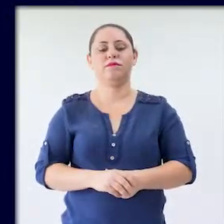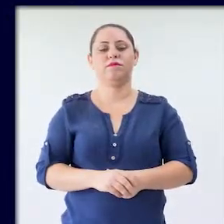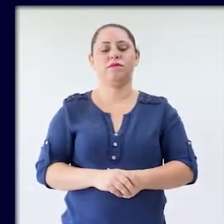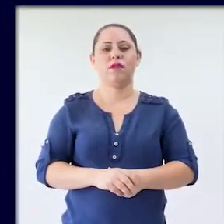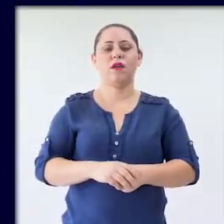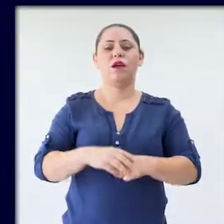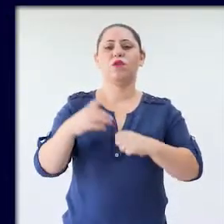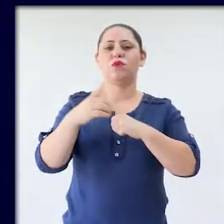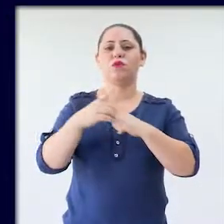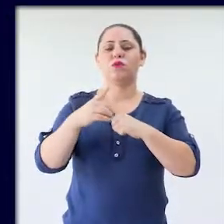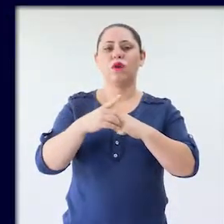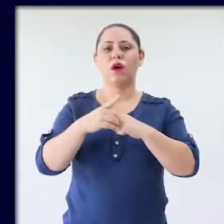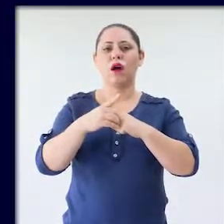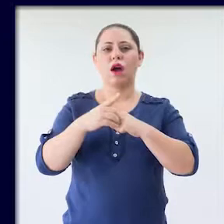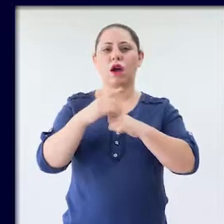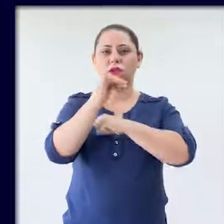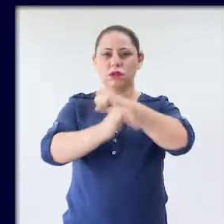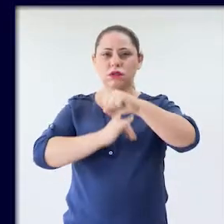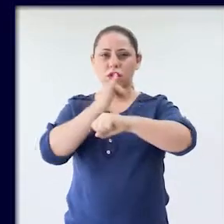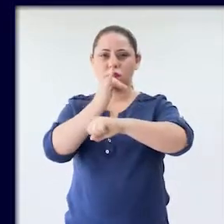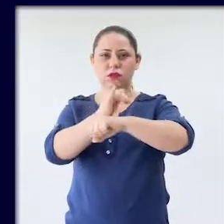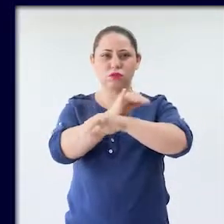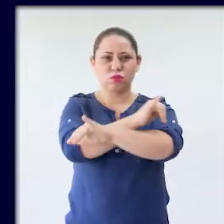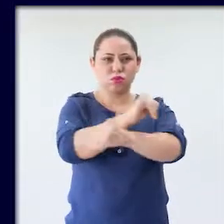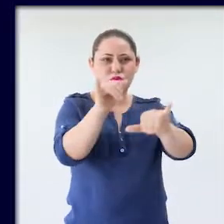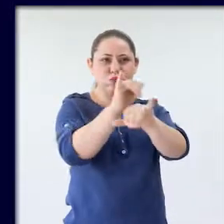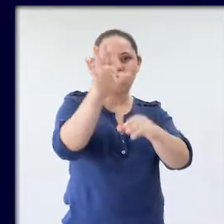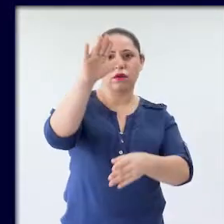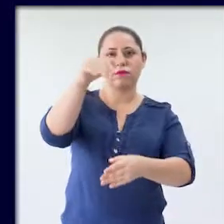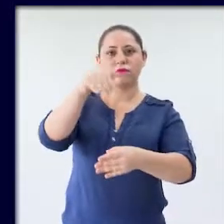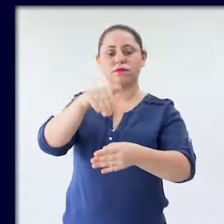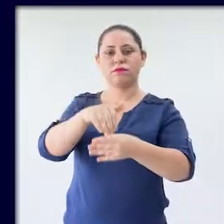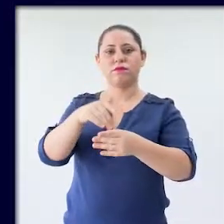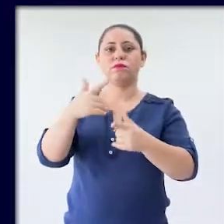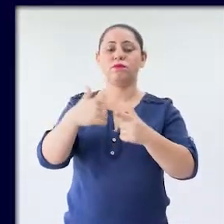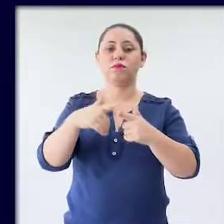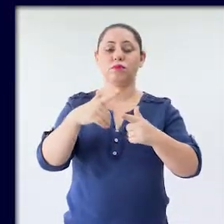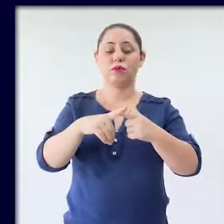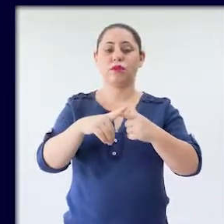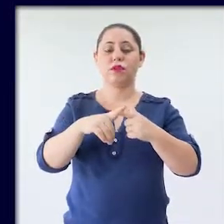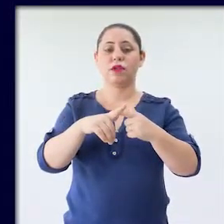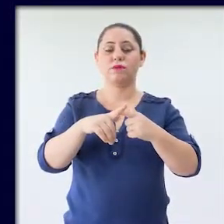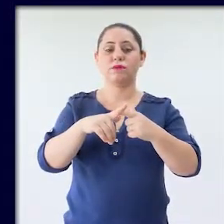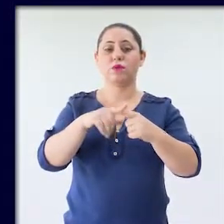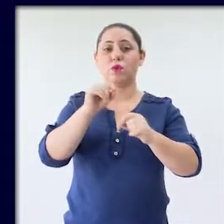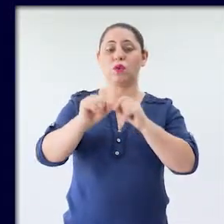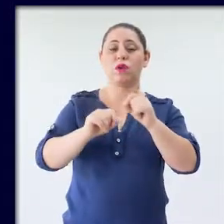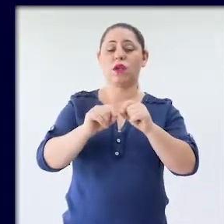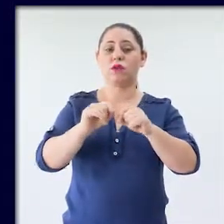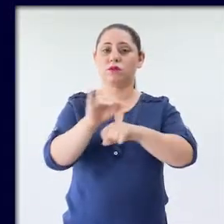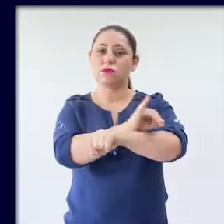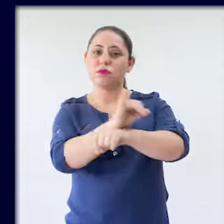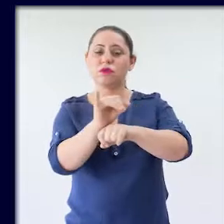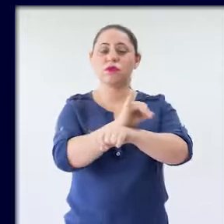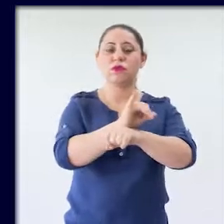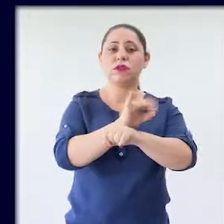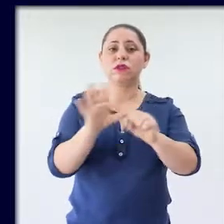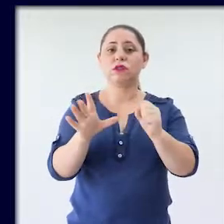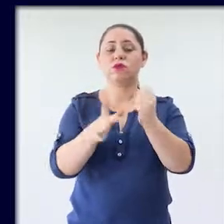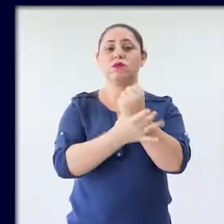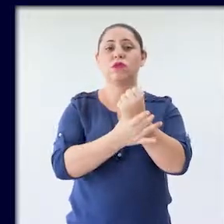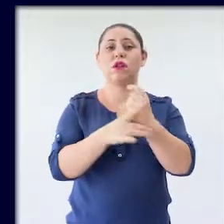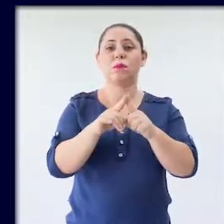a internet será uma das principais formas de campanha eleitoral por conta das medidas de biossegurança, principalmente em relação